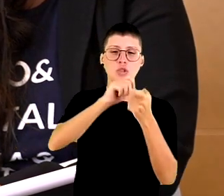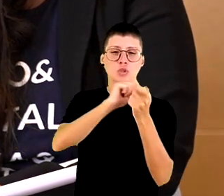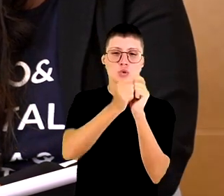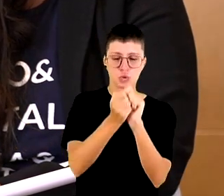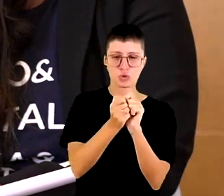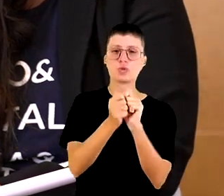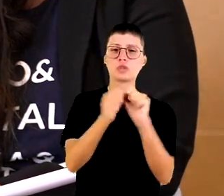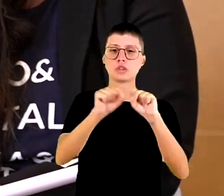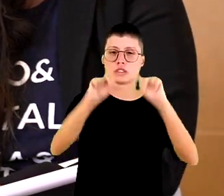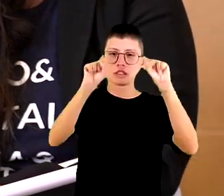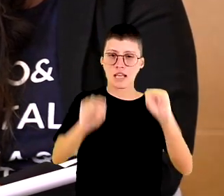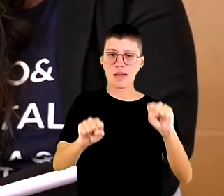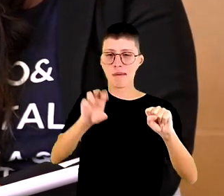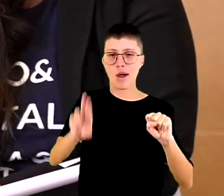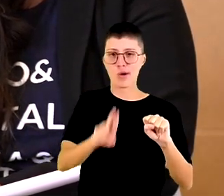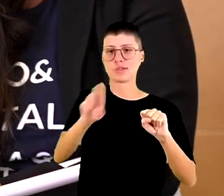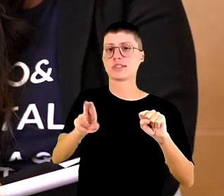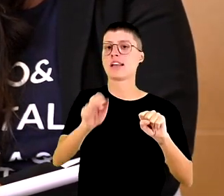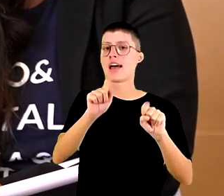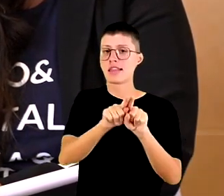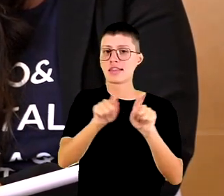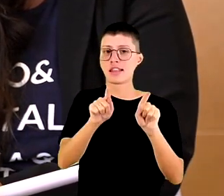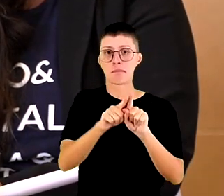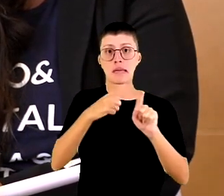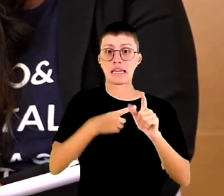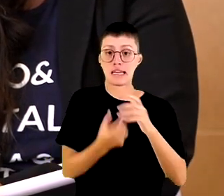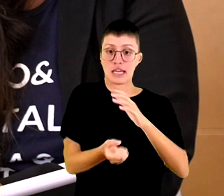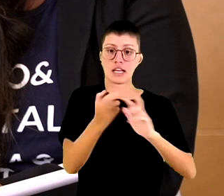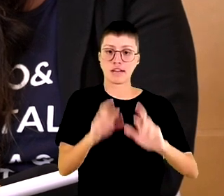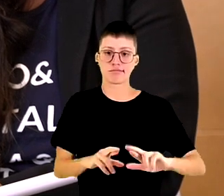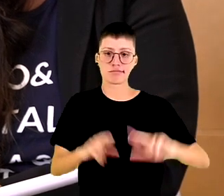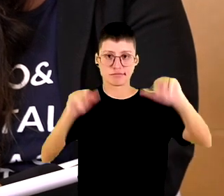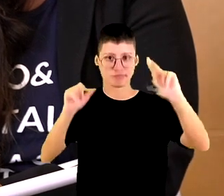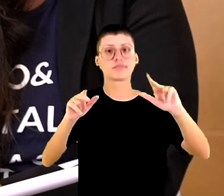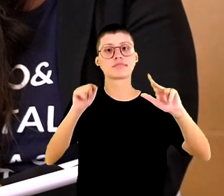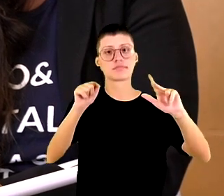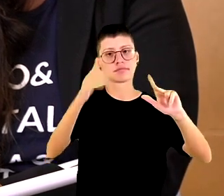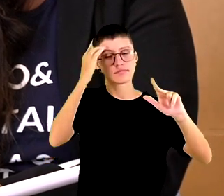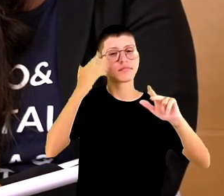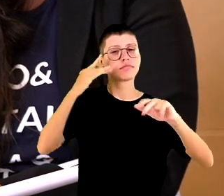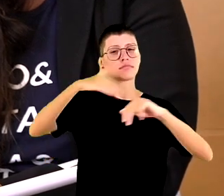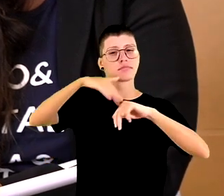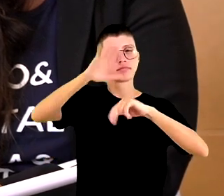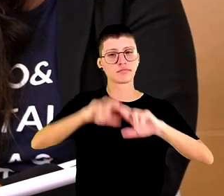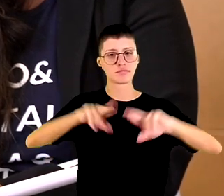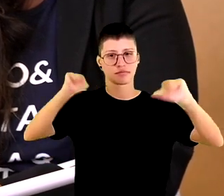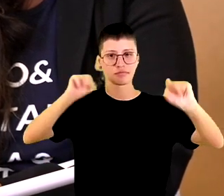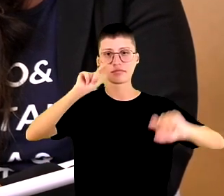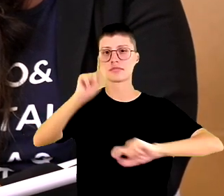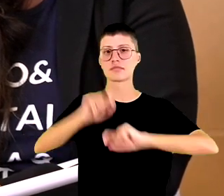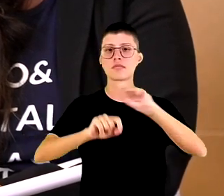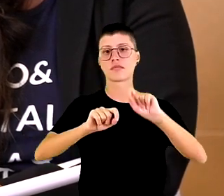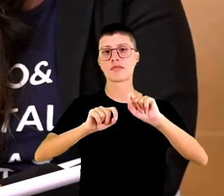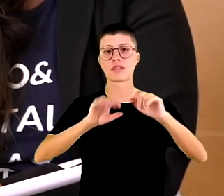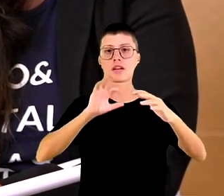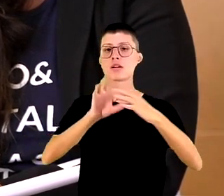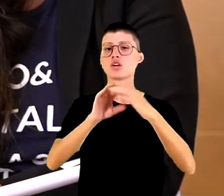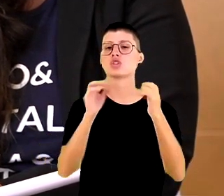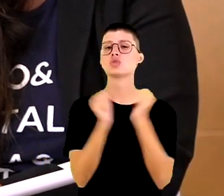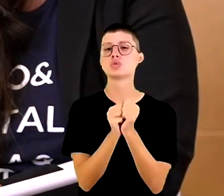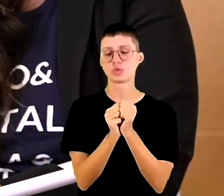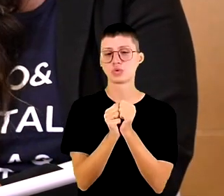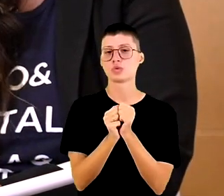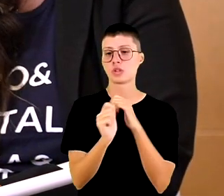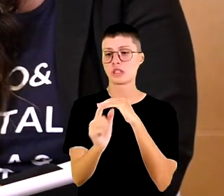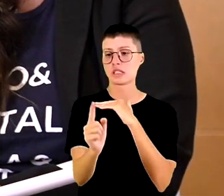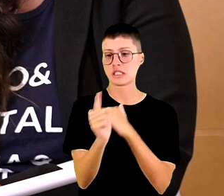isso. Né? E isso cria um grande diferencial. Né? Eu acho que a grande diferença aqui é como é que a gente incorpora a realidade dos nossos clientes, né, para trazer uma